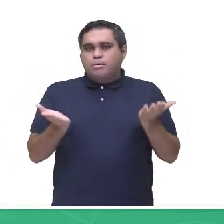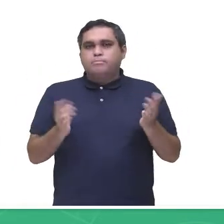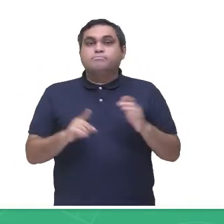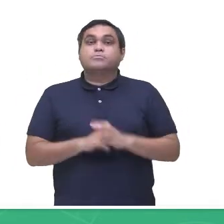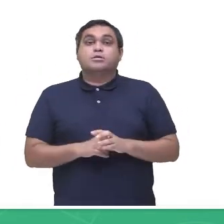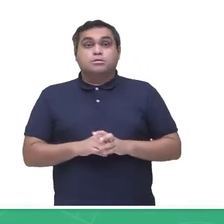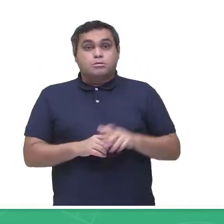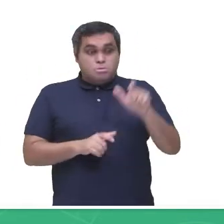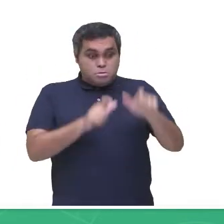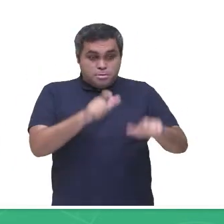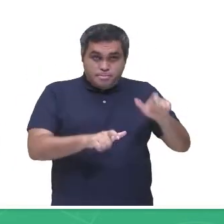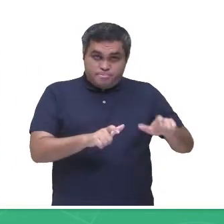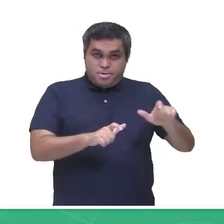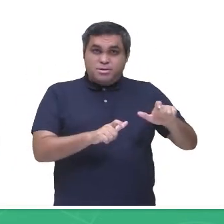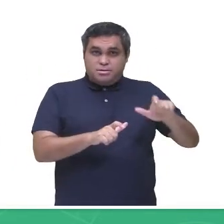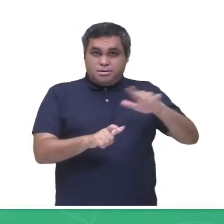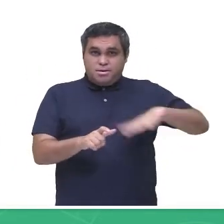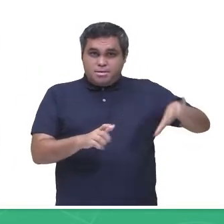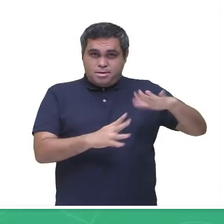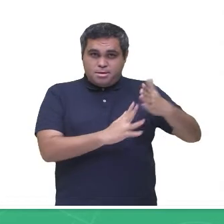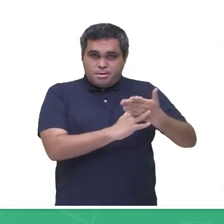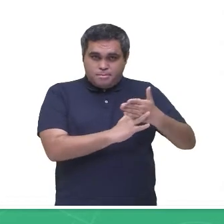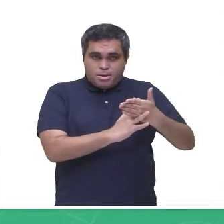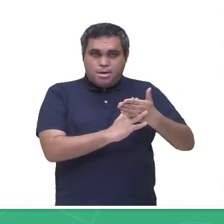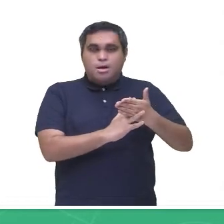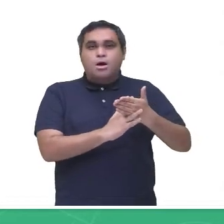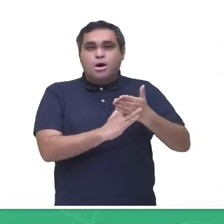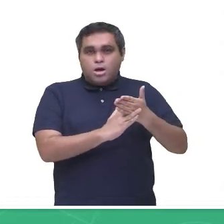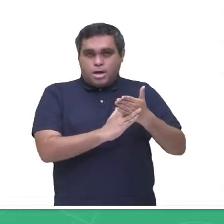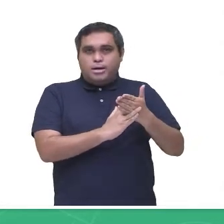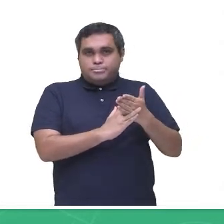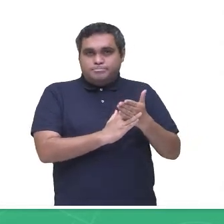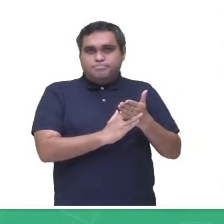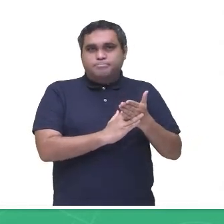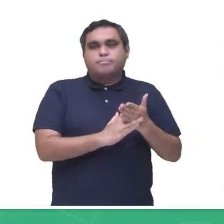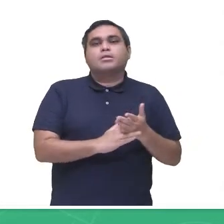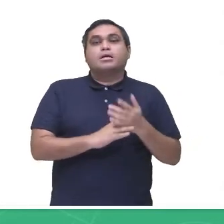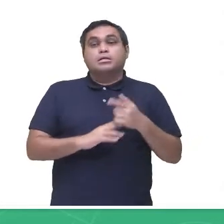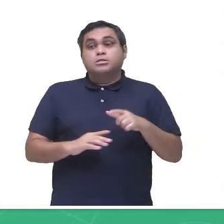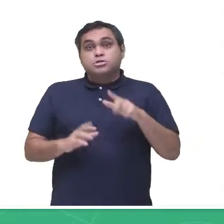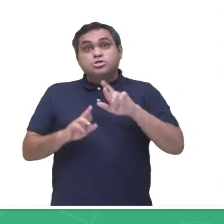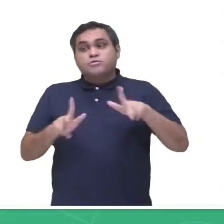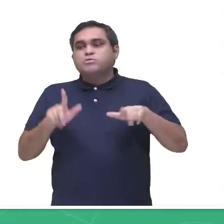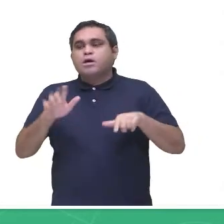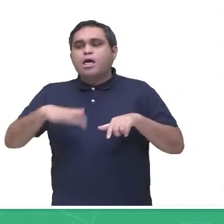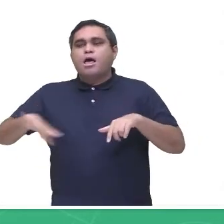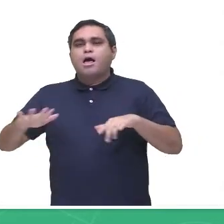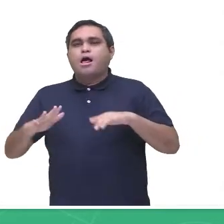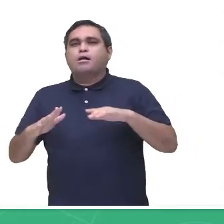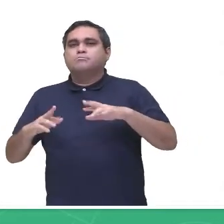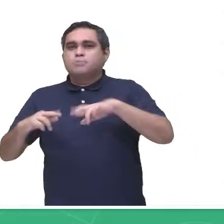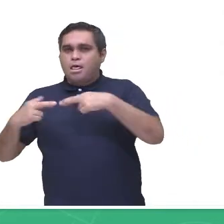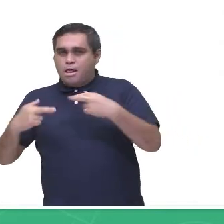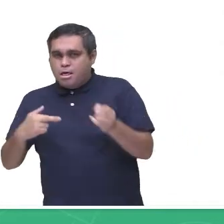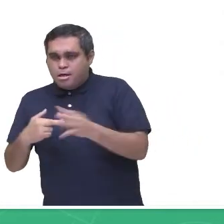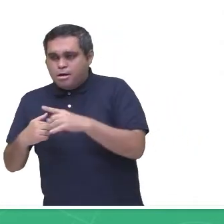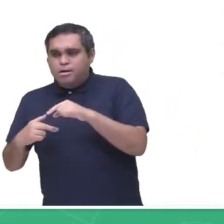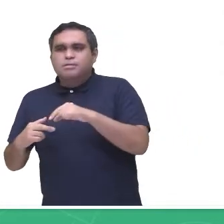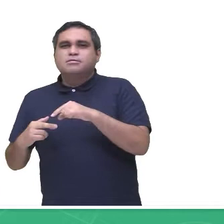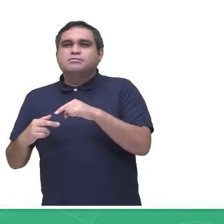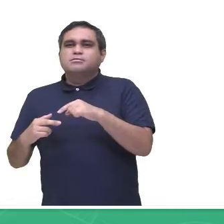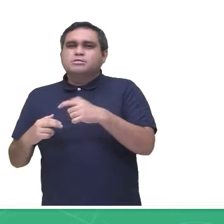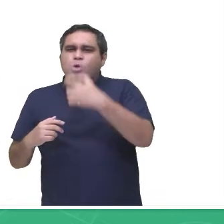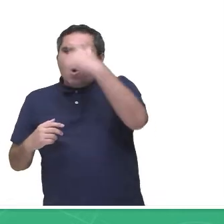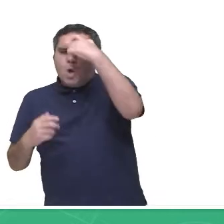renascentistas procuram realizar de forma muito consciente. Na arte barroca, predominam as emoções e não o racionalismo da